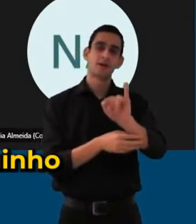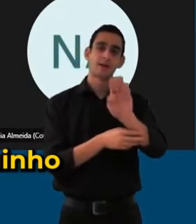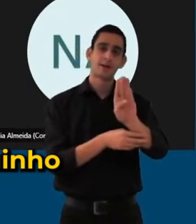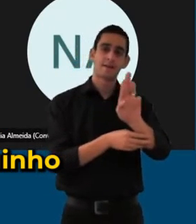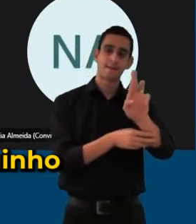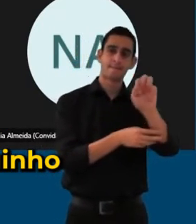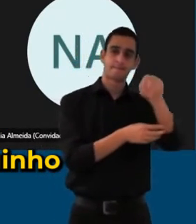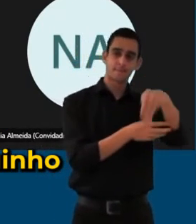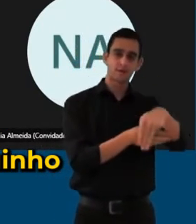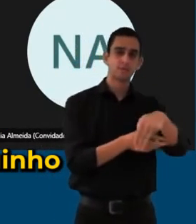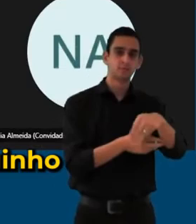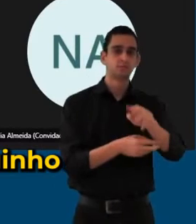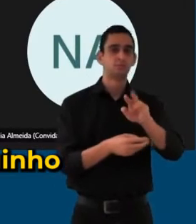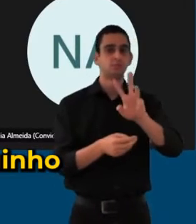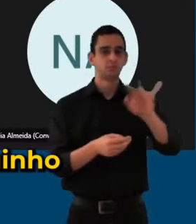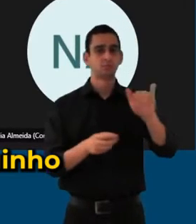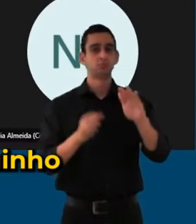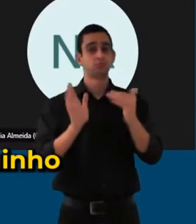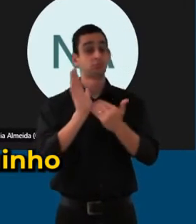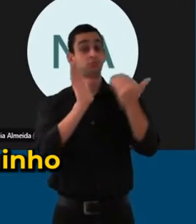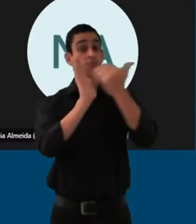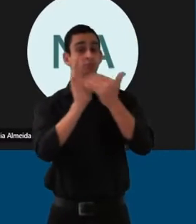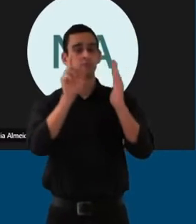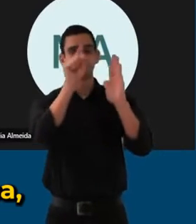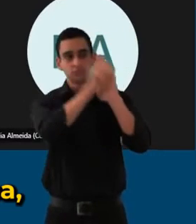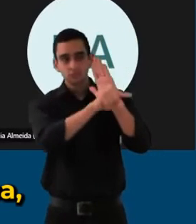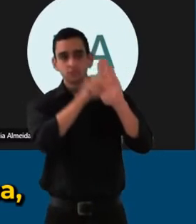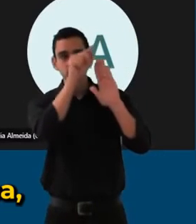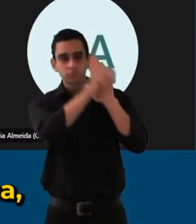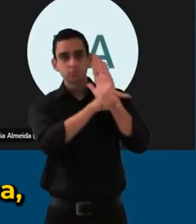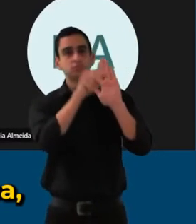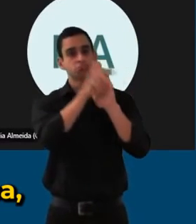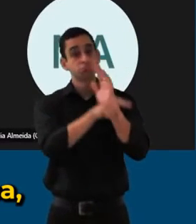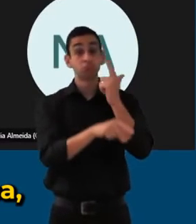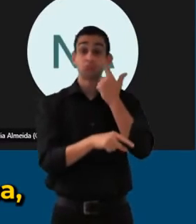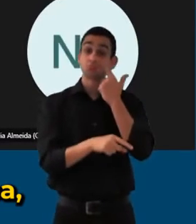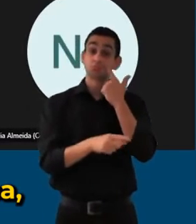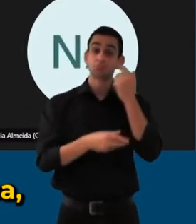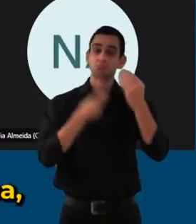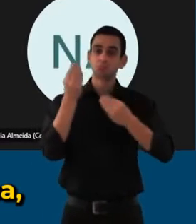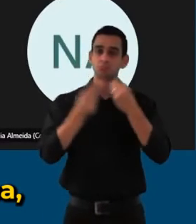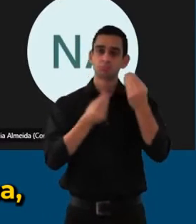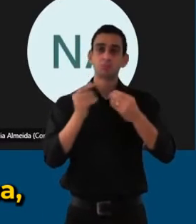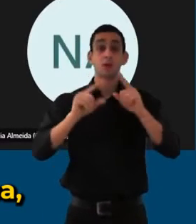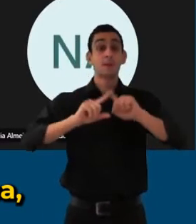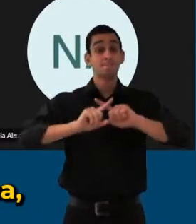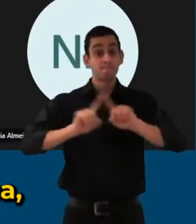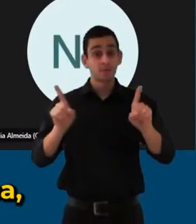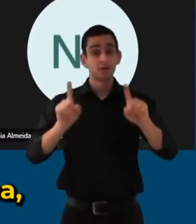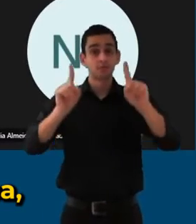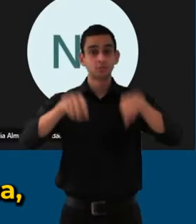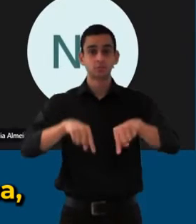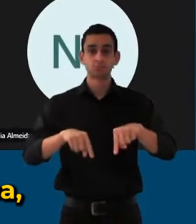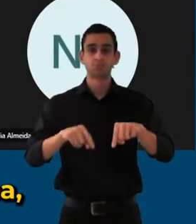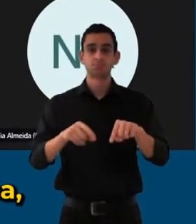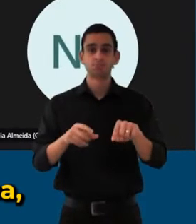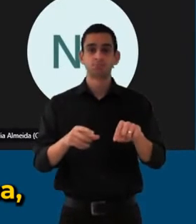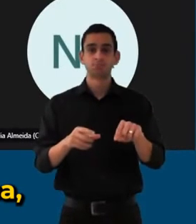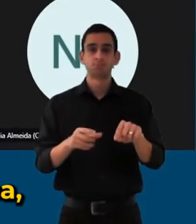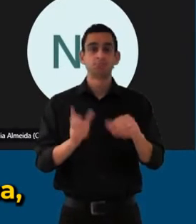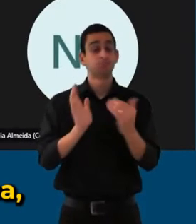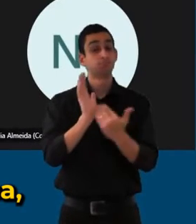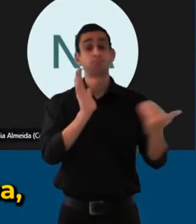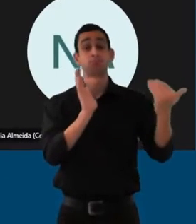depois para a gente conversar um pouquinho mais. O que é essa questão de